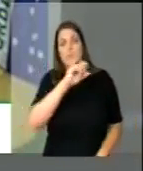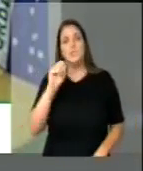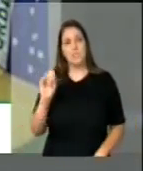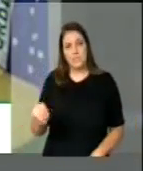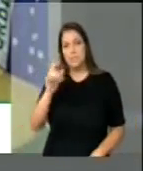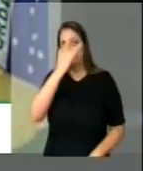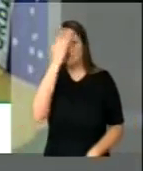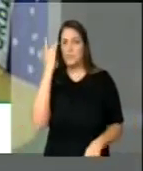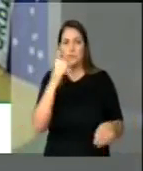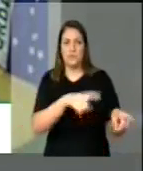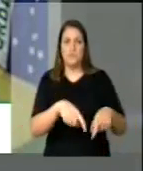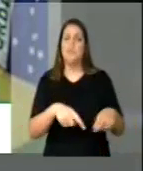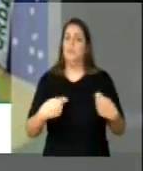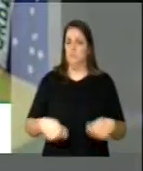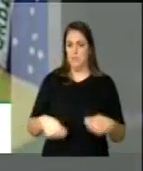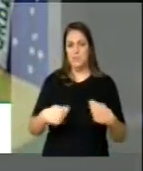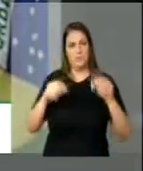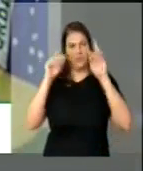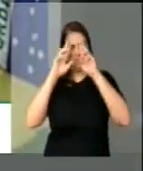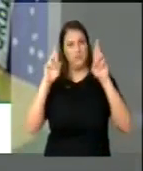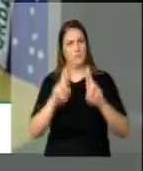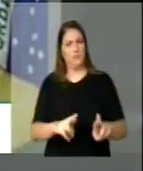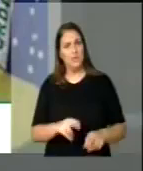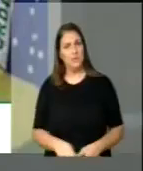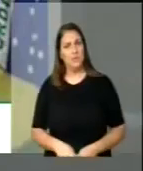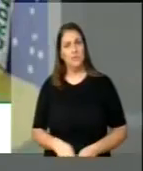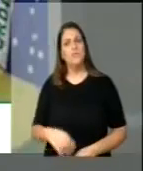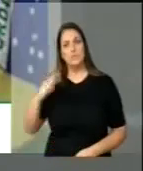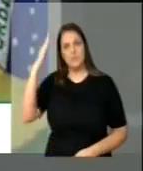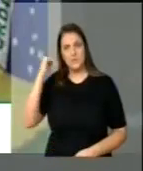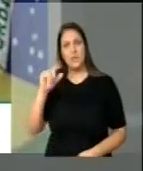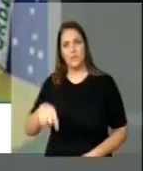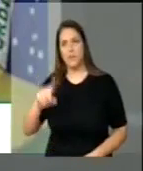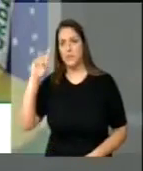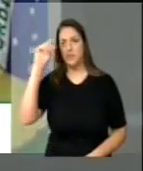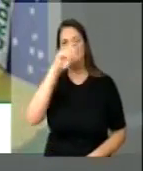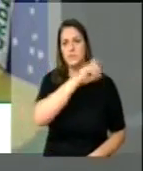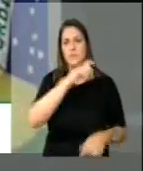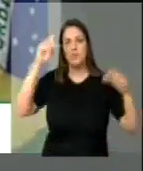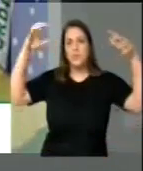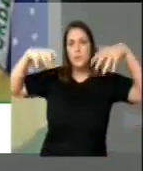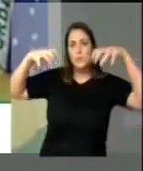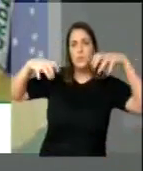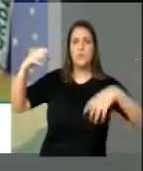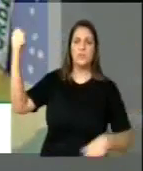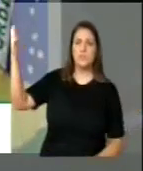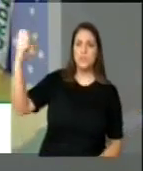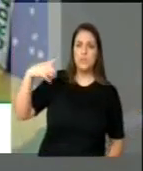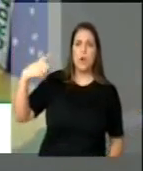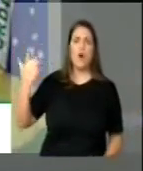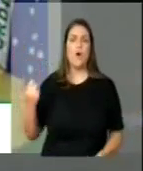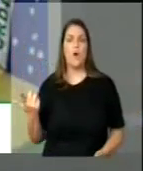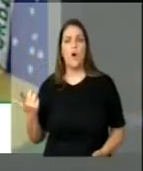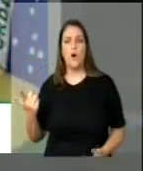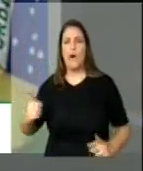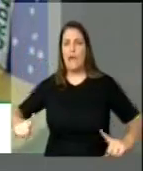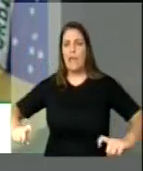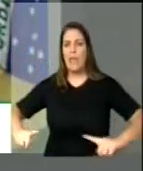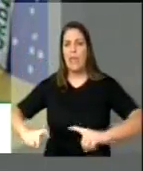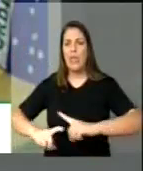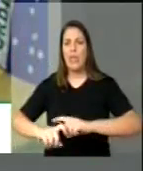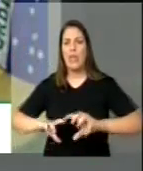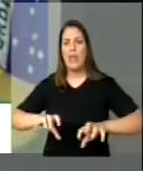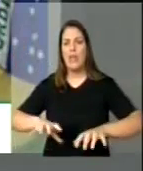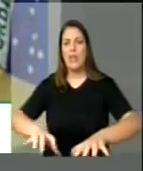cultiva a terra merece o respeito e sabe da dificuldade da chuva, do sol, né, da praga